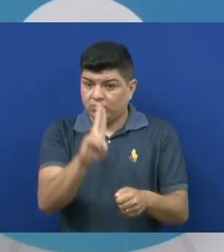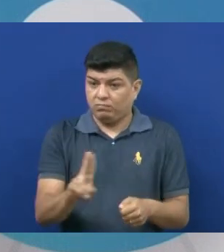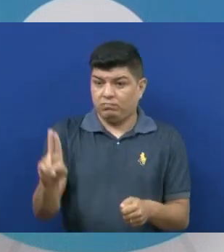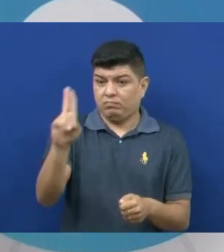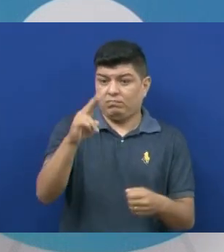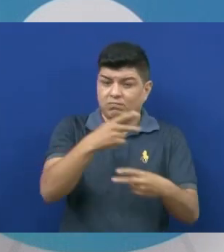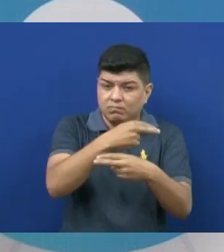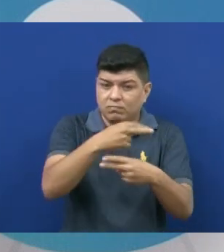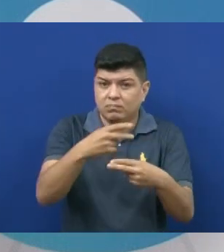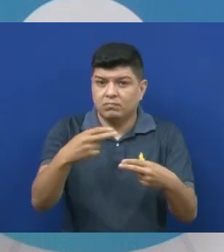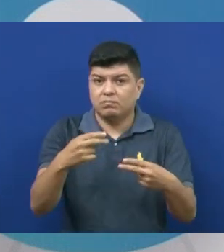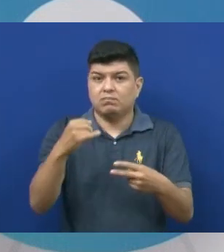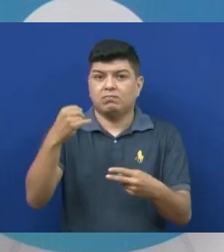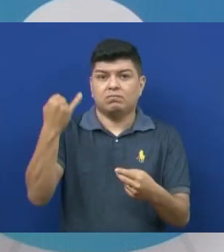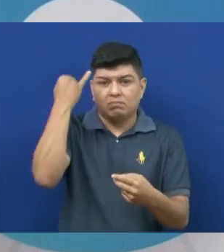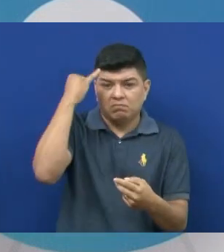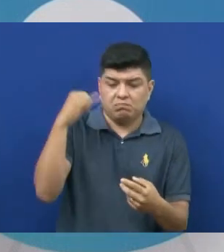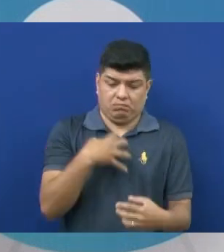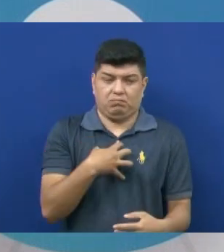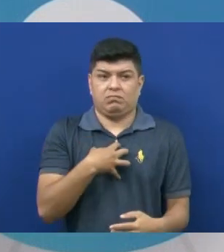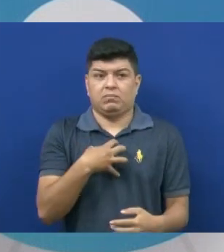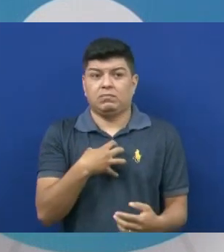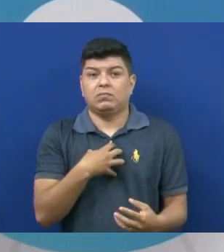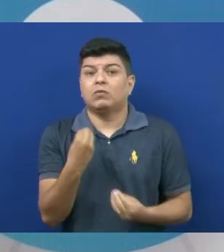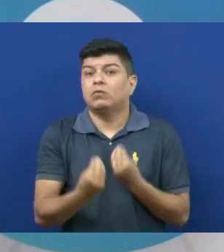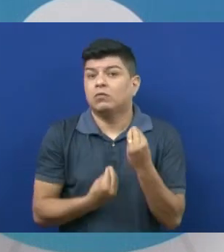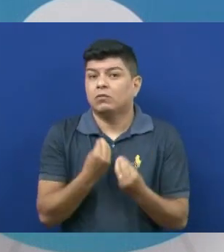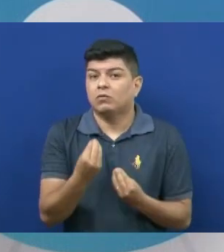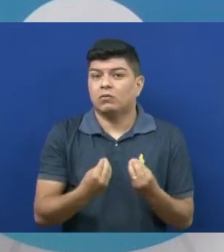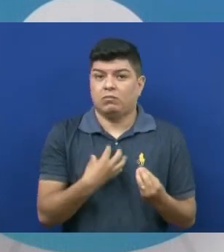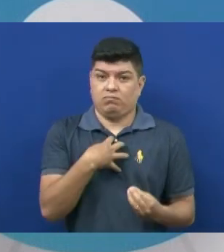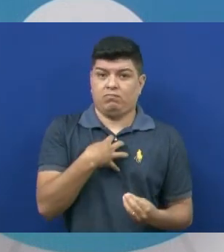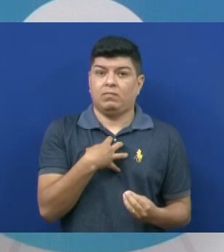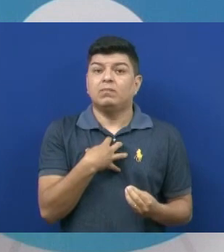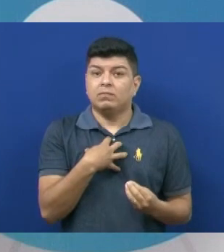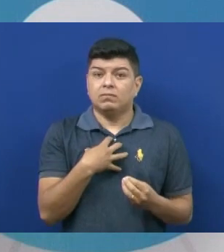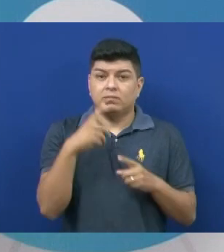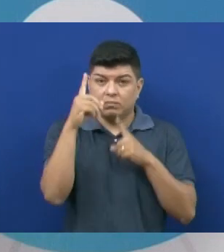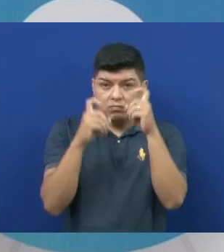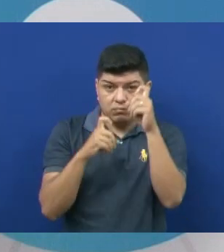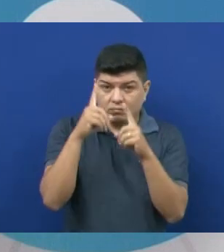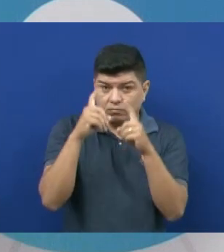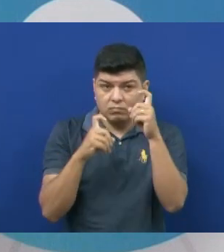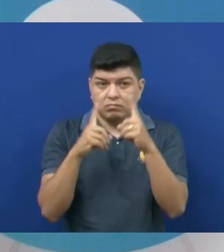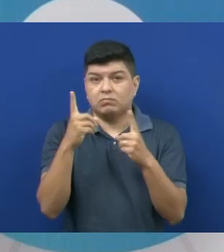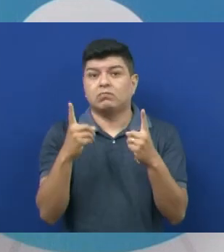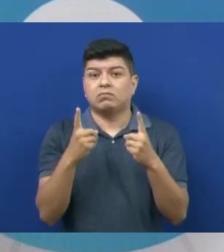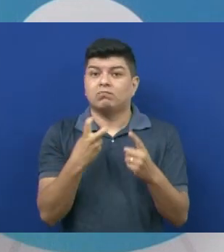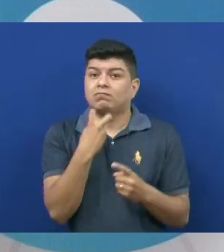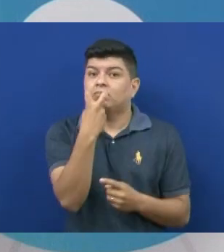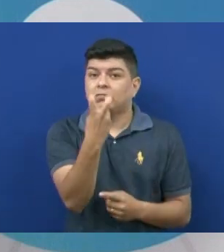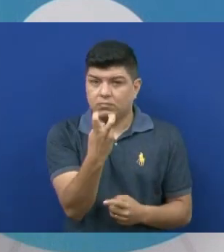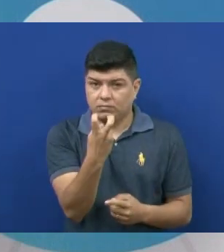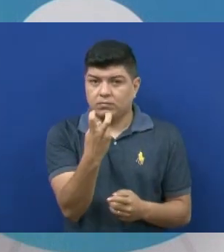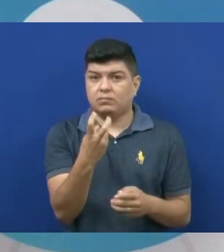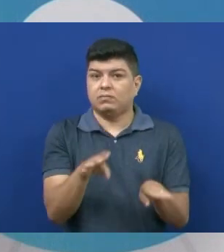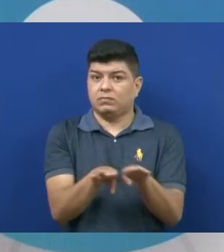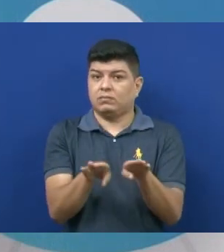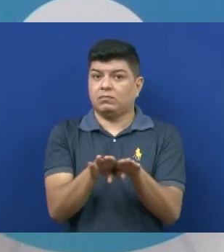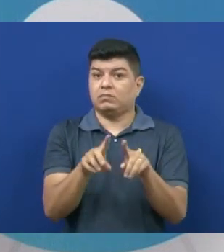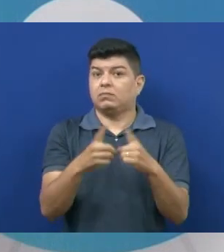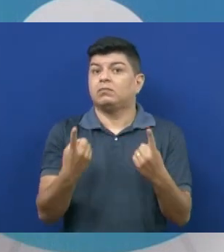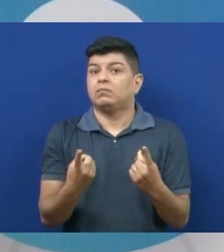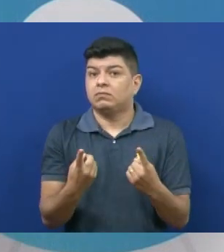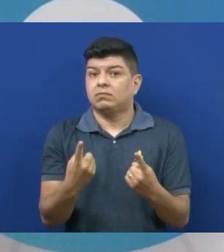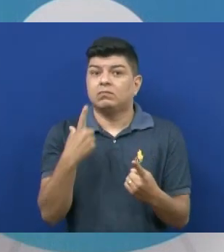para expressar as nossas ideias, os nossos sentimentos, como os gestos, as expressões faciais, a entonação da voz. Mas